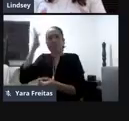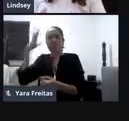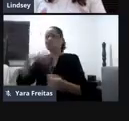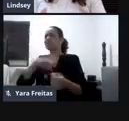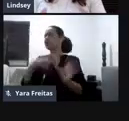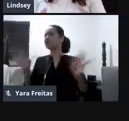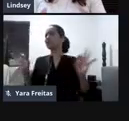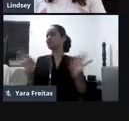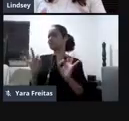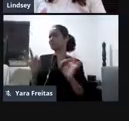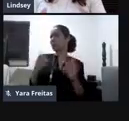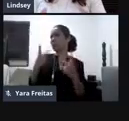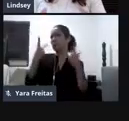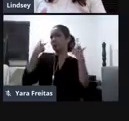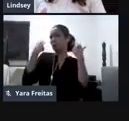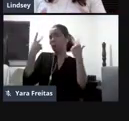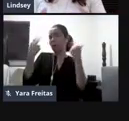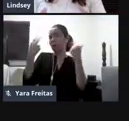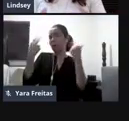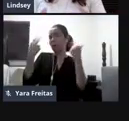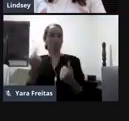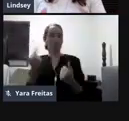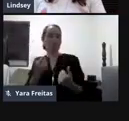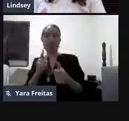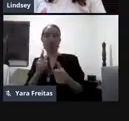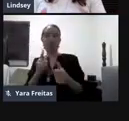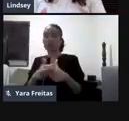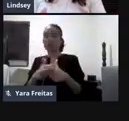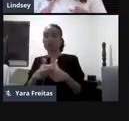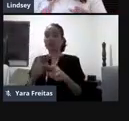a gente não consegue fazer o diagnóstico.